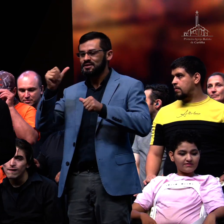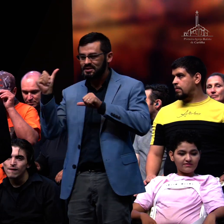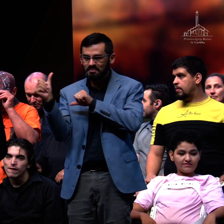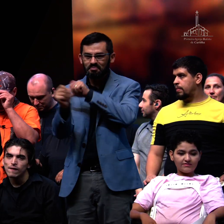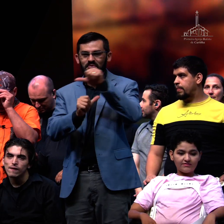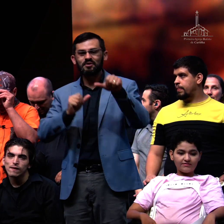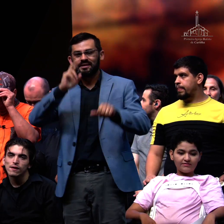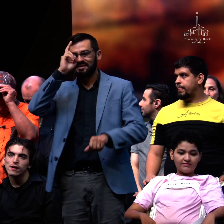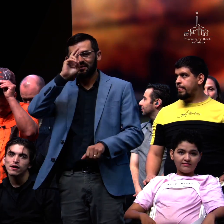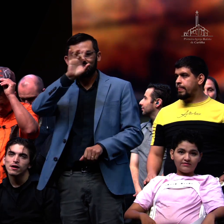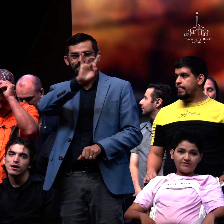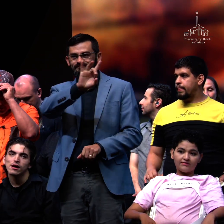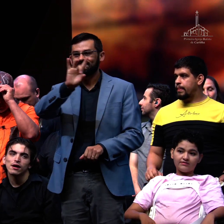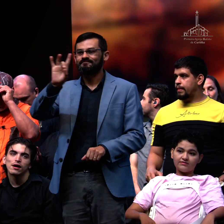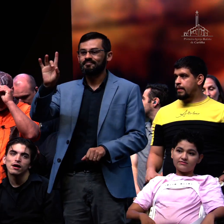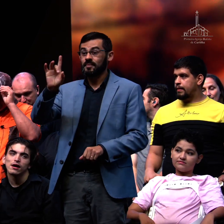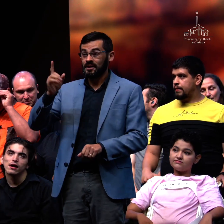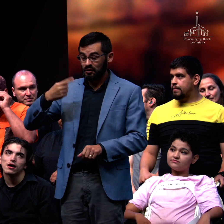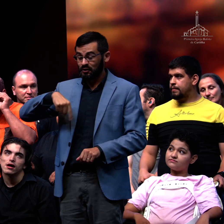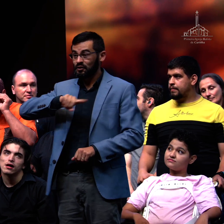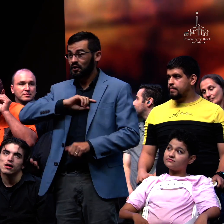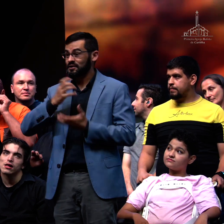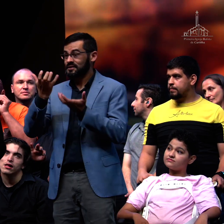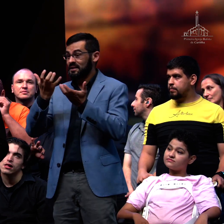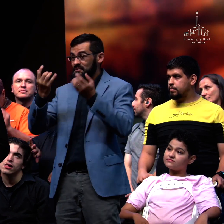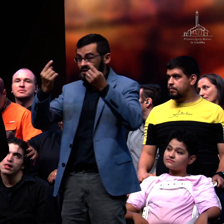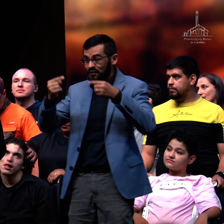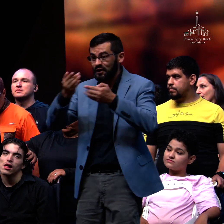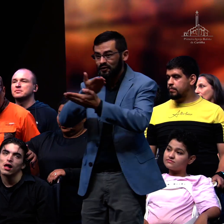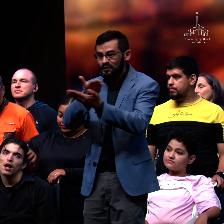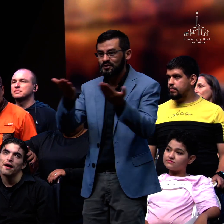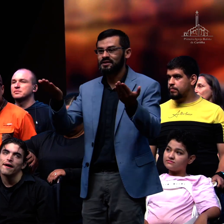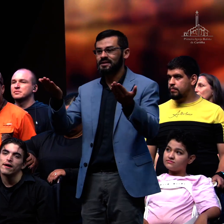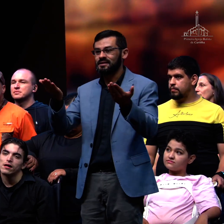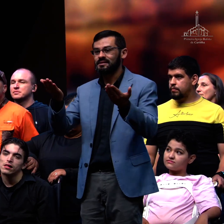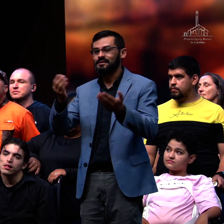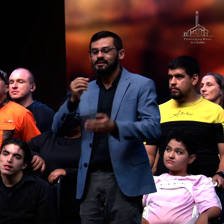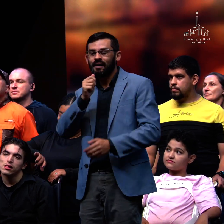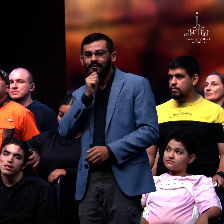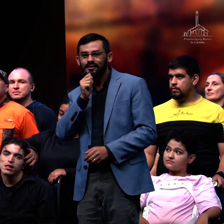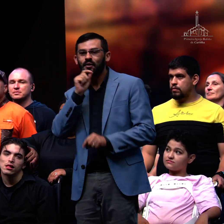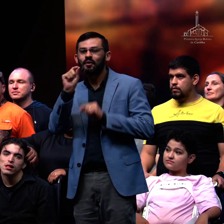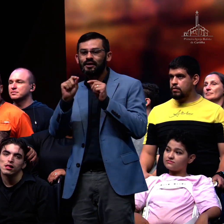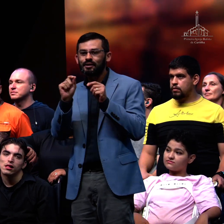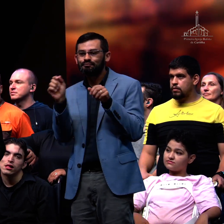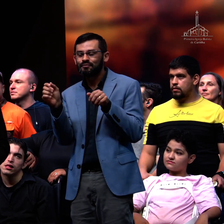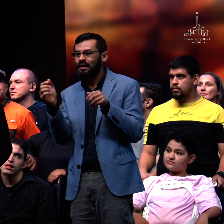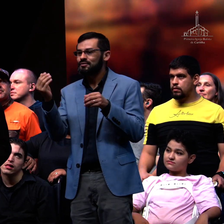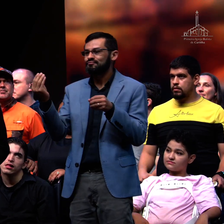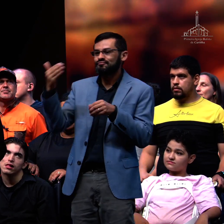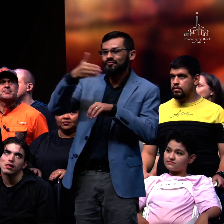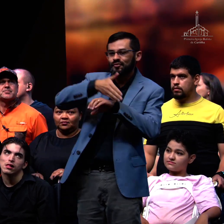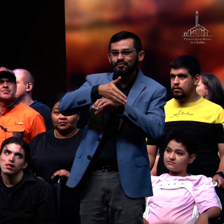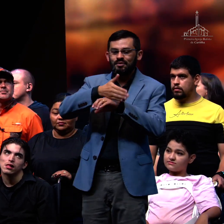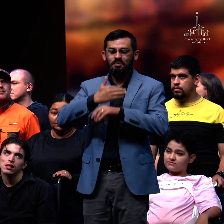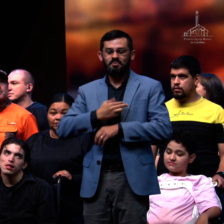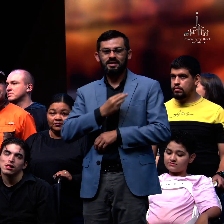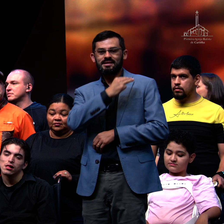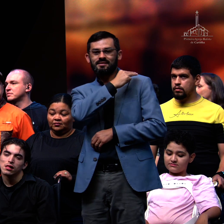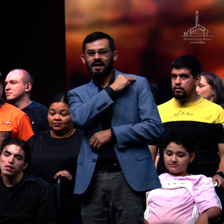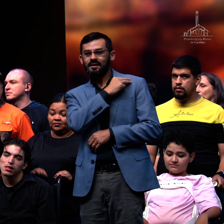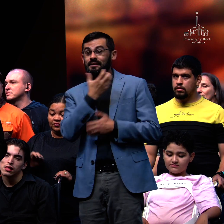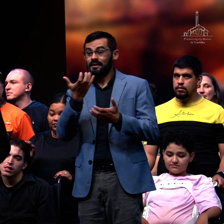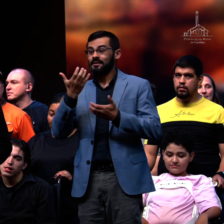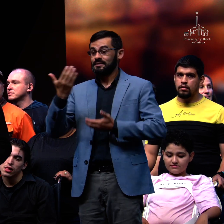outras histórias. Nós queremos desafiar você que ainda não foi inserido em algum ministério e